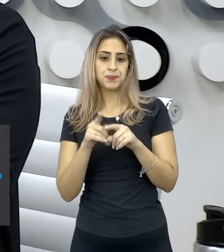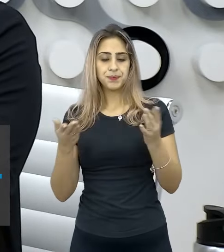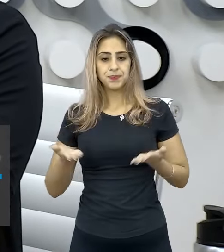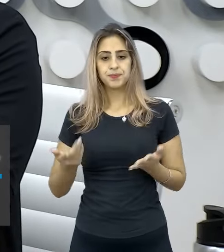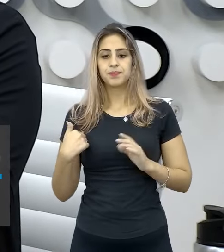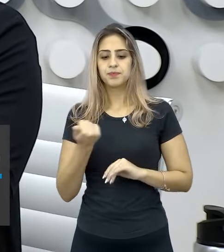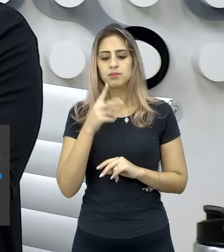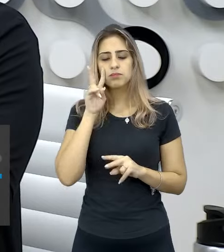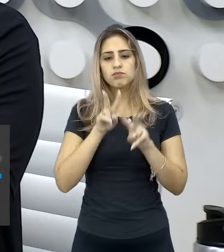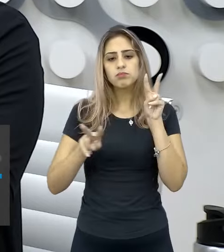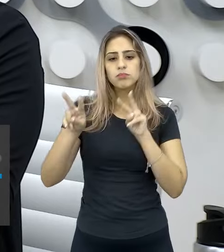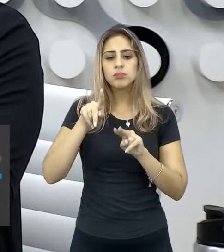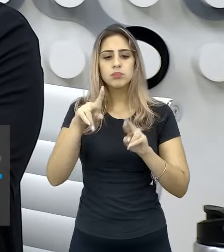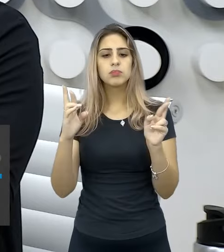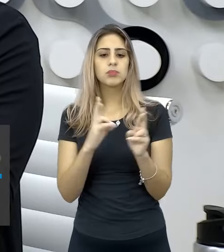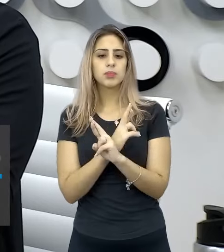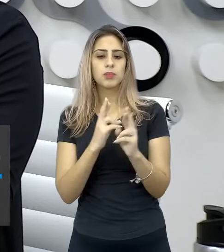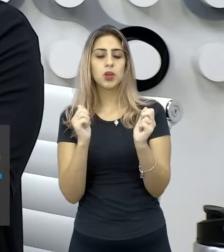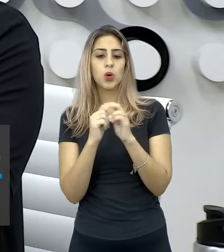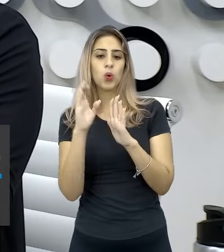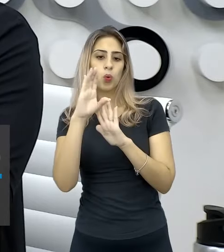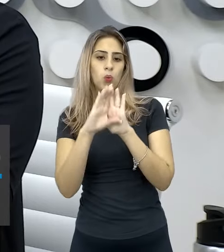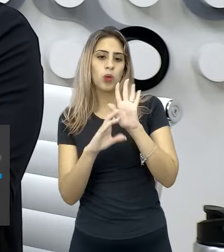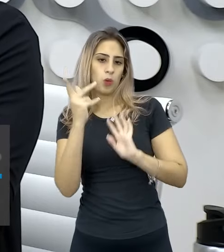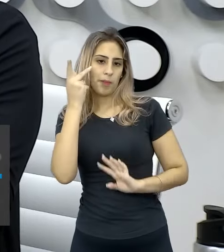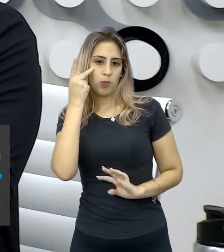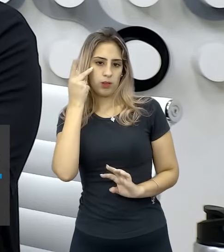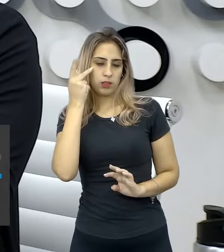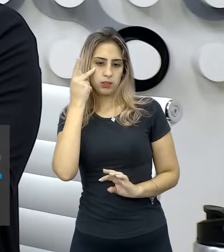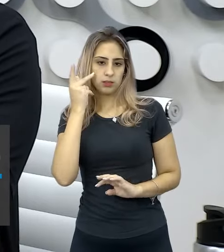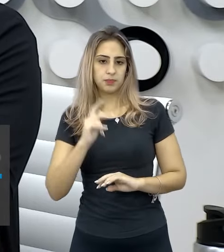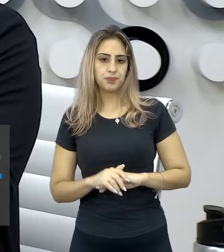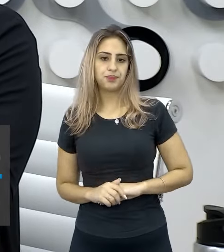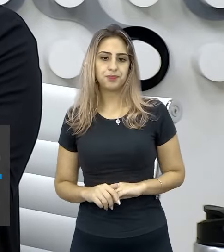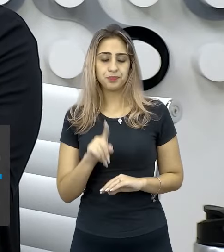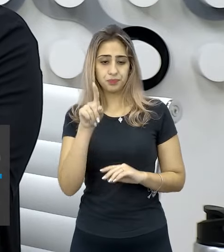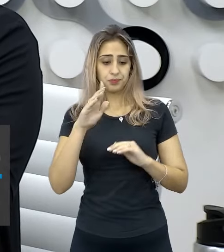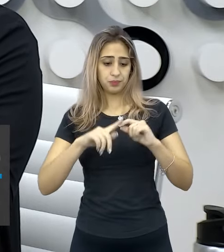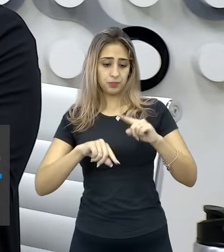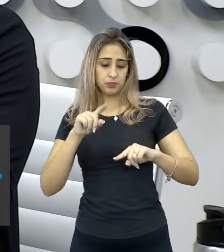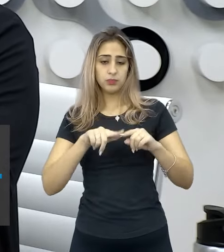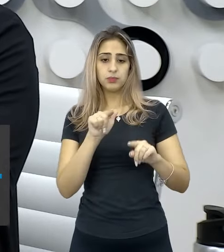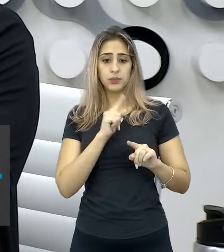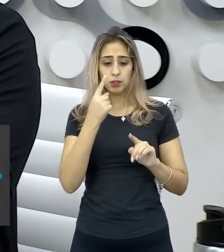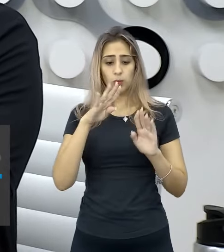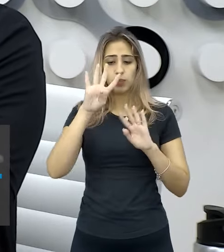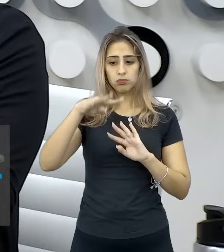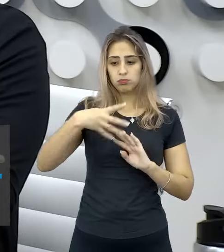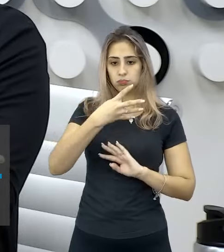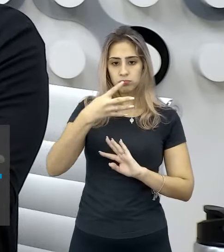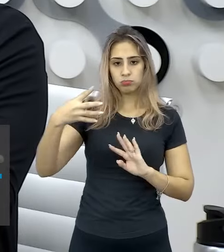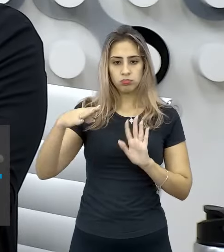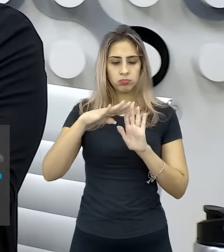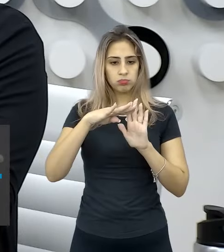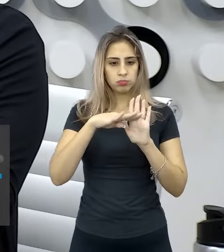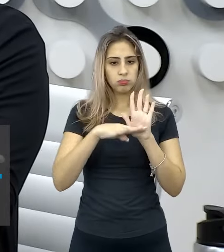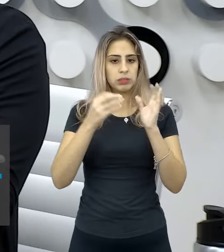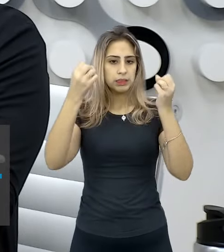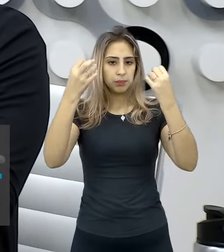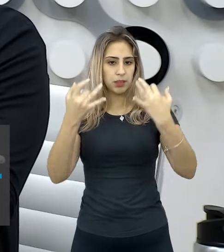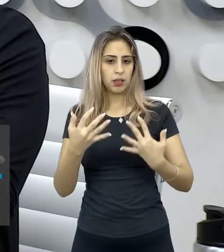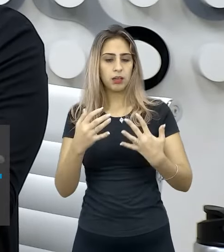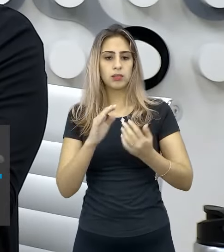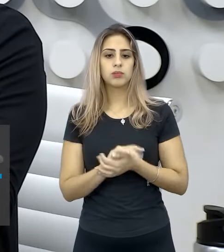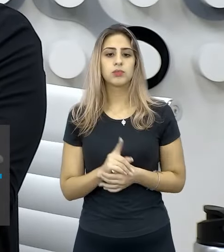nós vamos observar essa relação com o currículo paulista. Então lá no material a gente tem uma tabelinha, né, uma informando